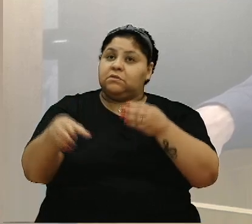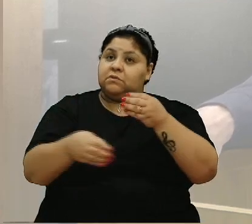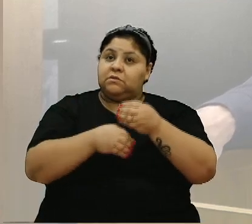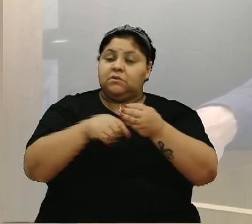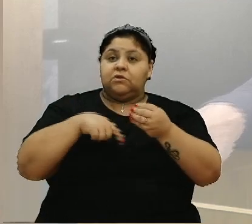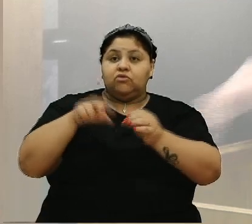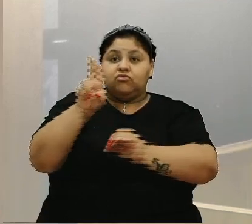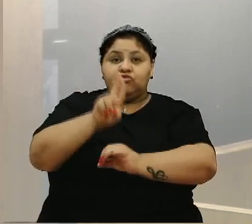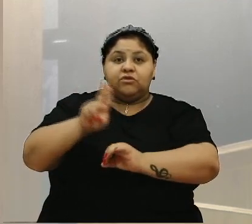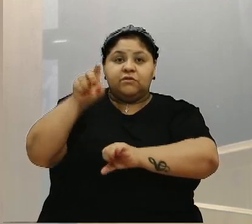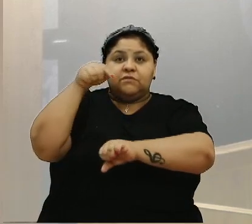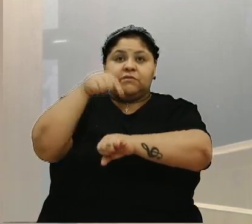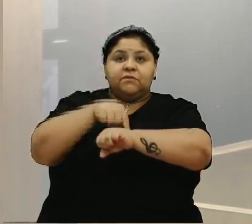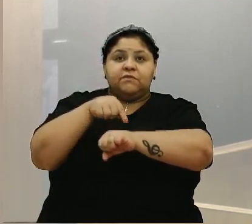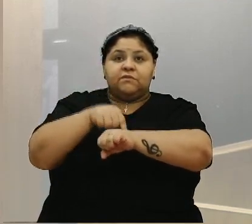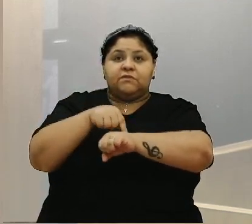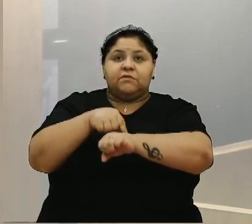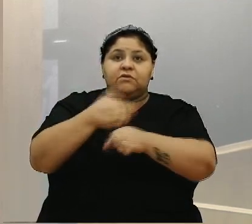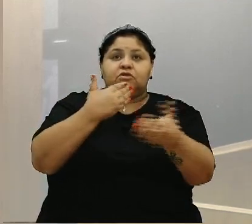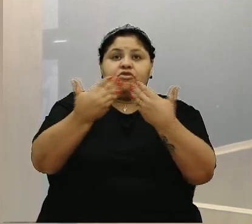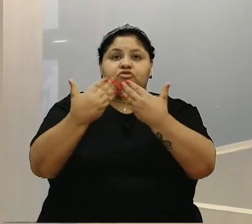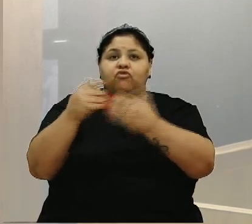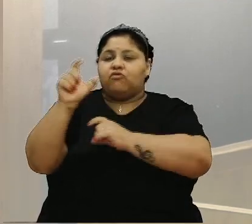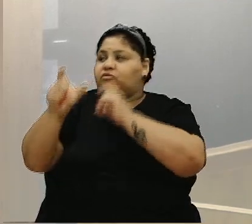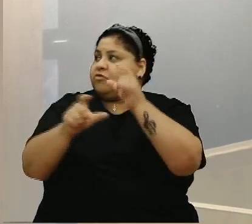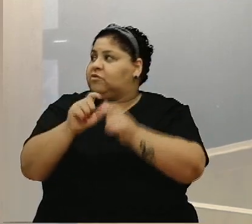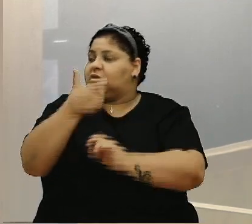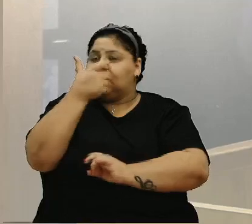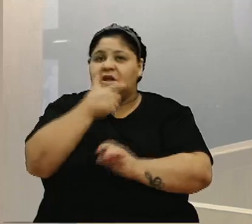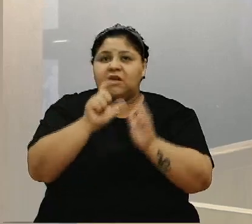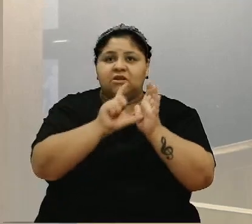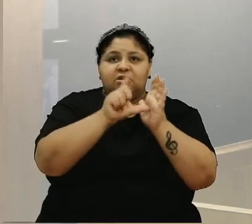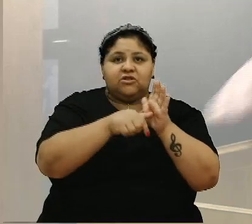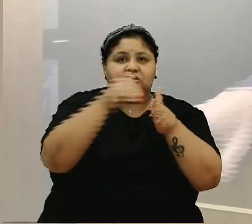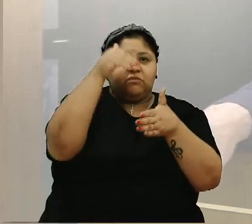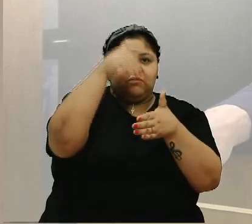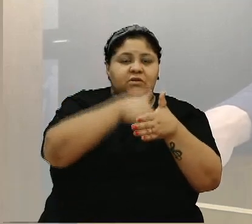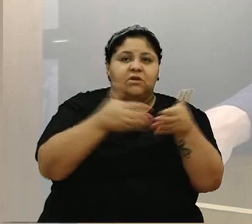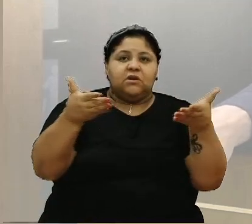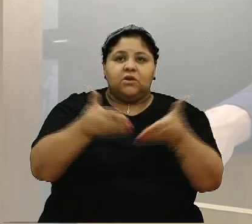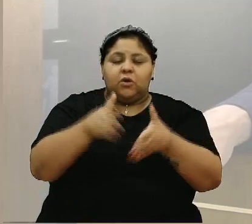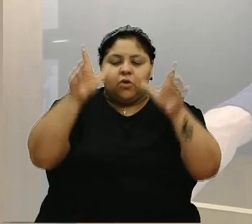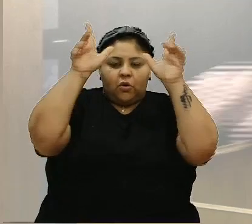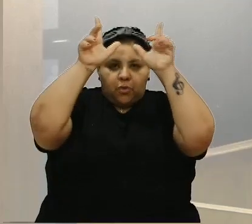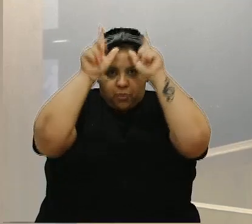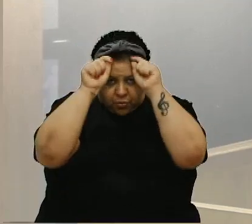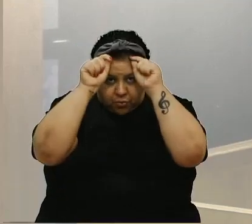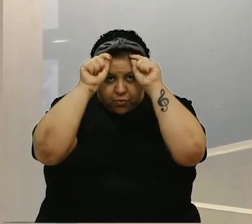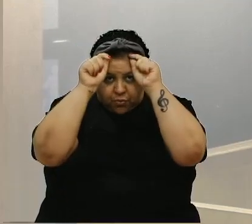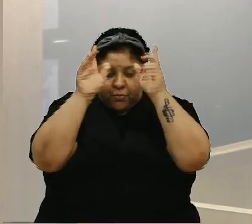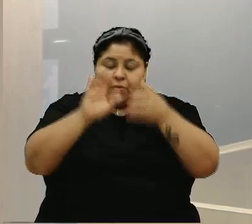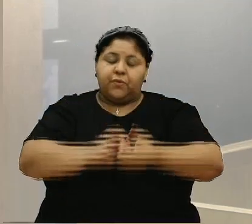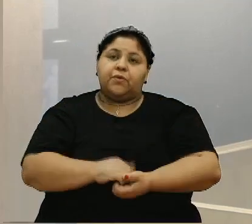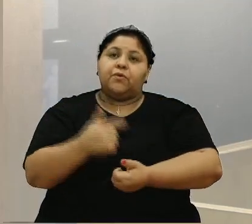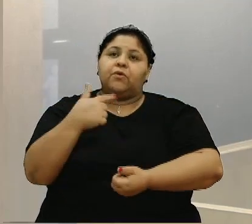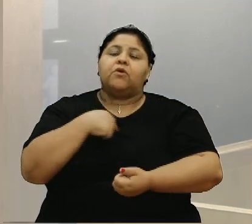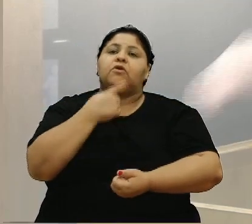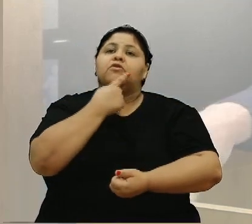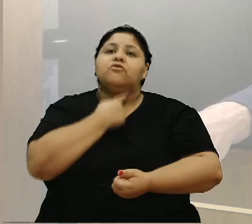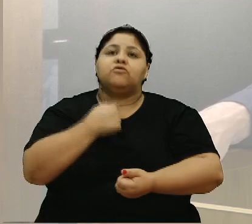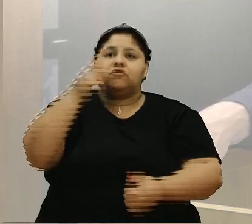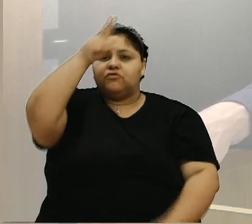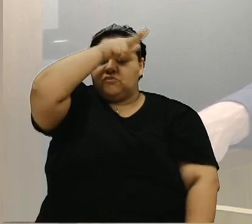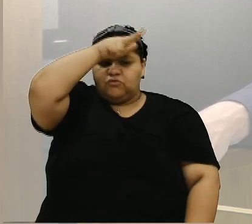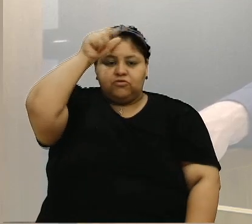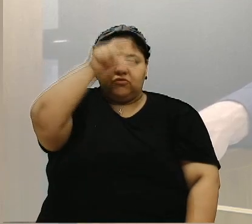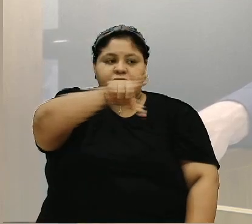tempo para... Nós vamos conversar muito ainda, mas eu acho que depois da eleição é hora de baixar a poeira. Eu desejo ao prefeito